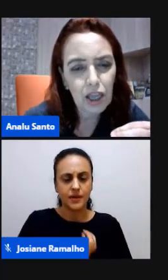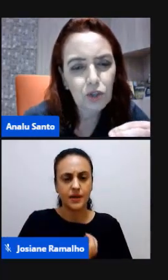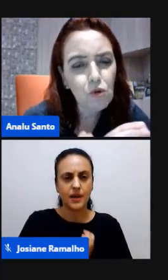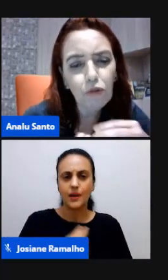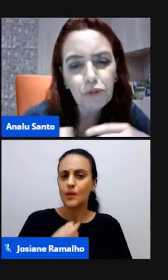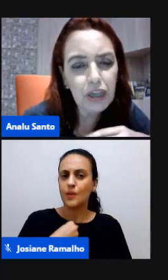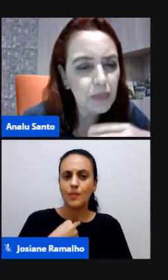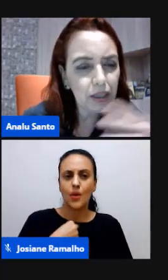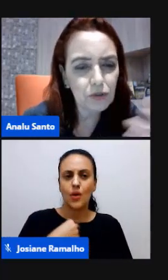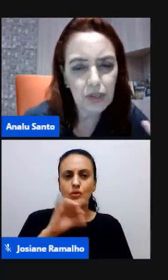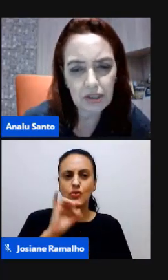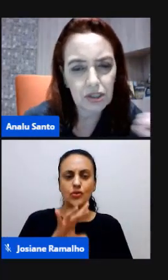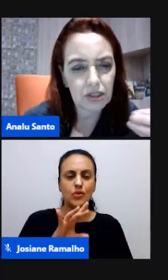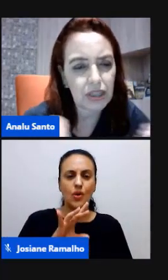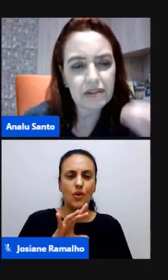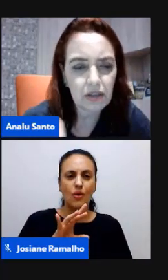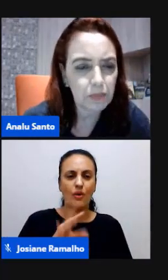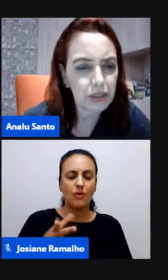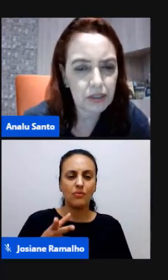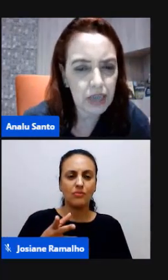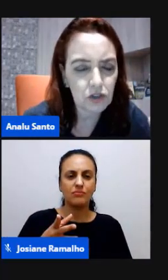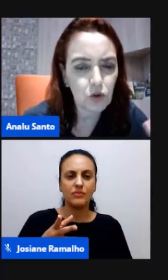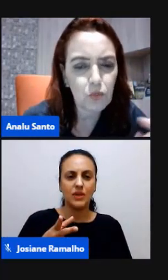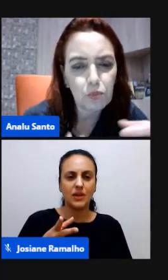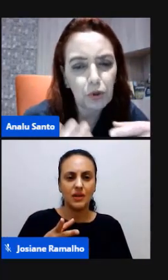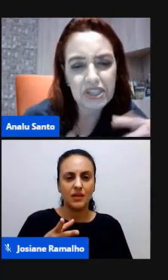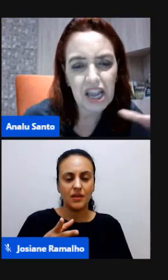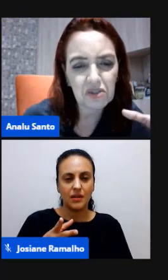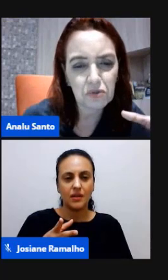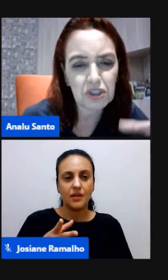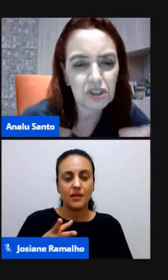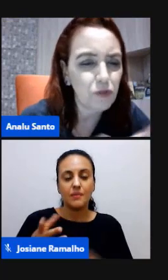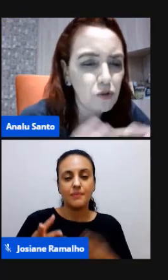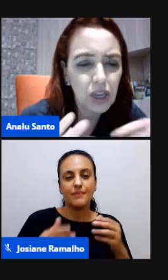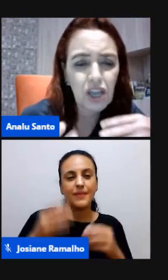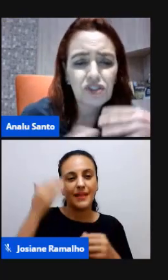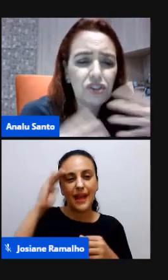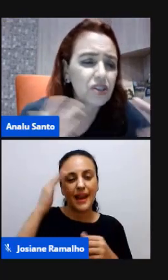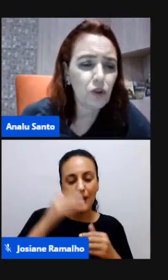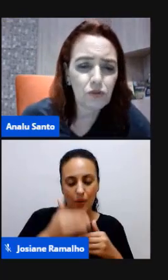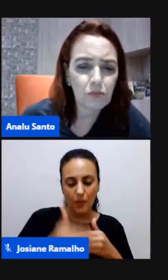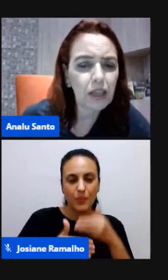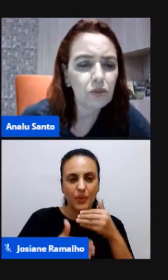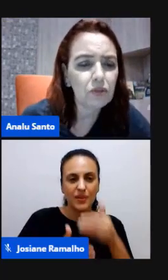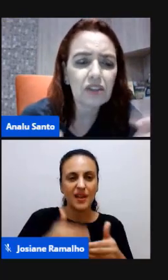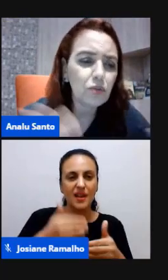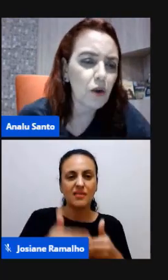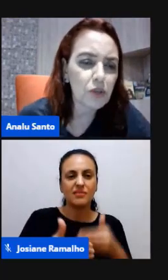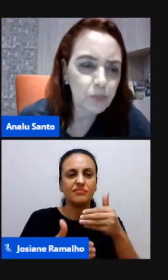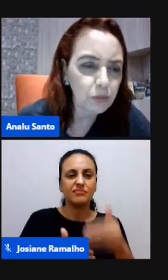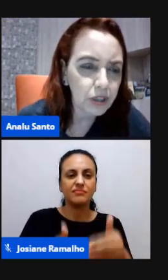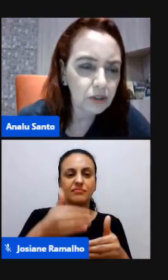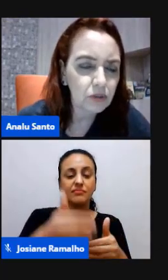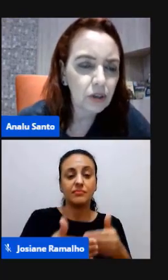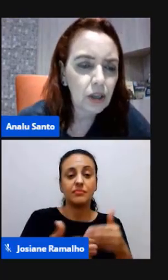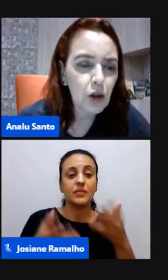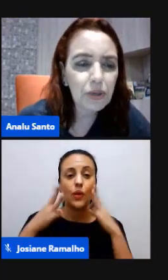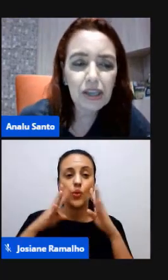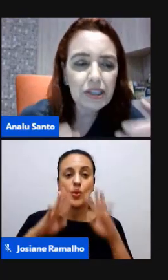resultar num confinamento dessas aprendizagens, como um processo de desenvolvimento natural e